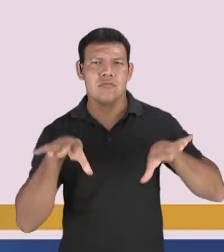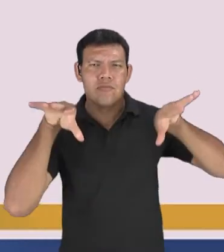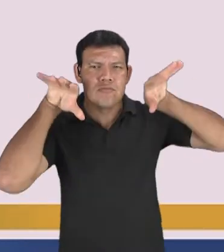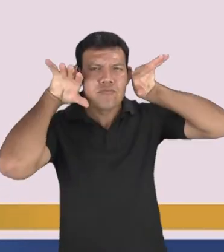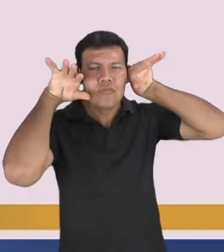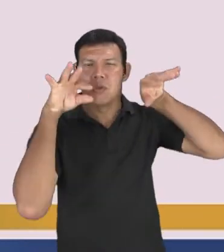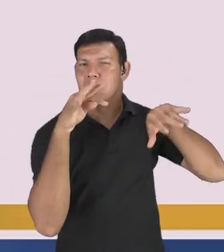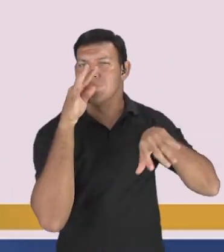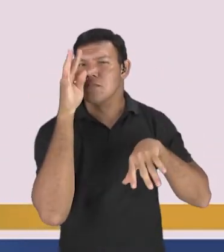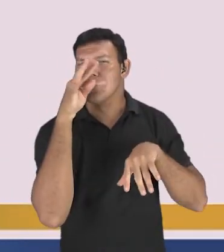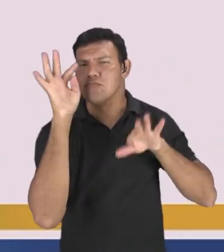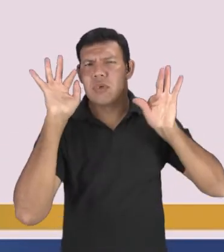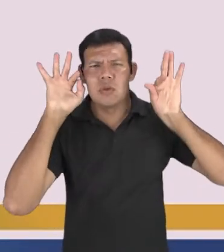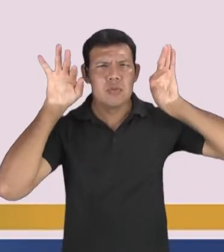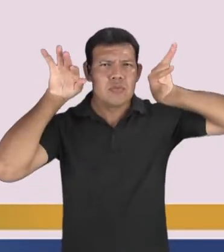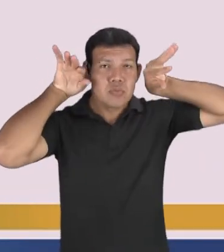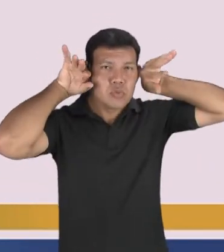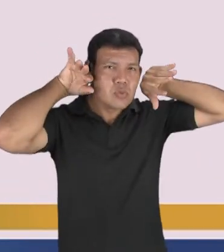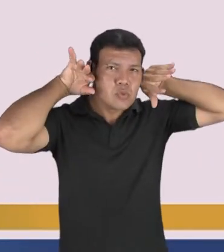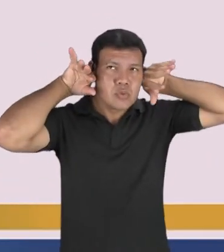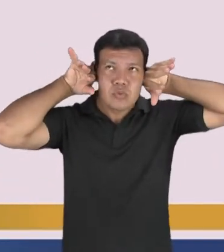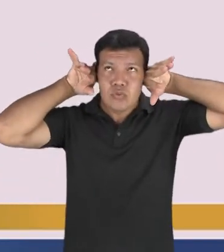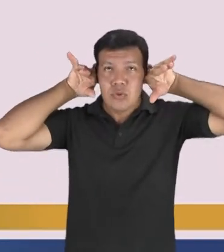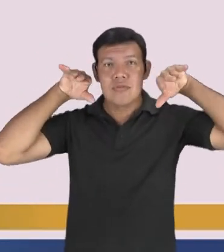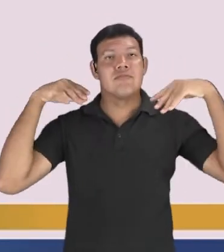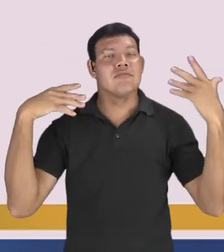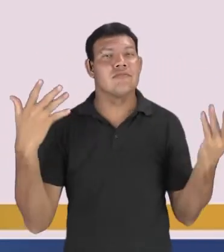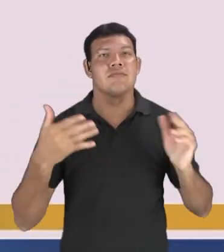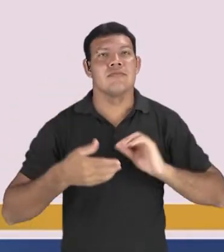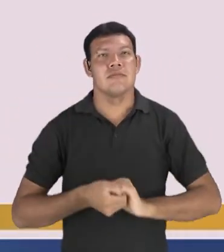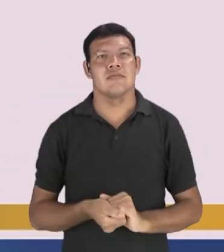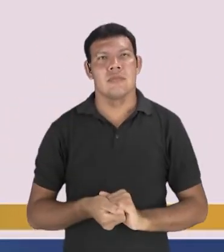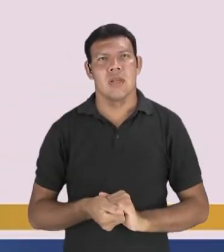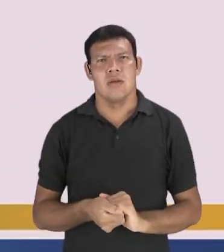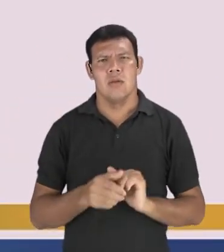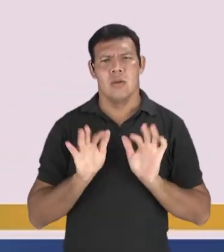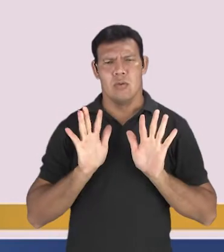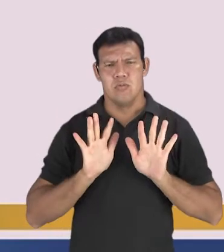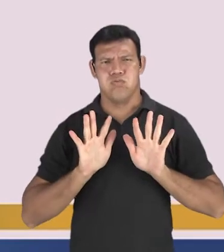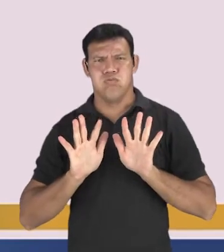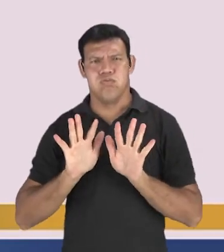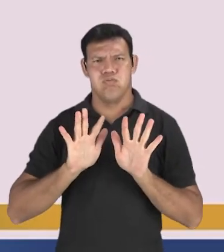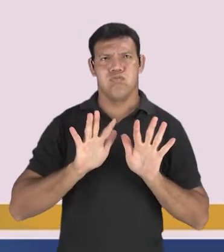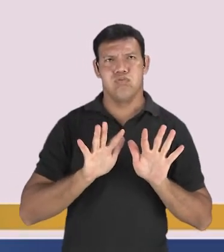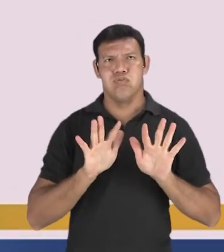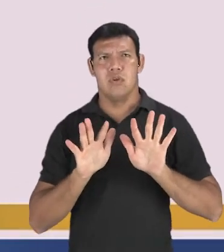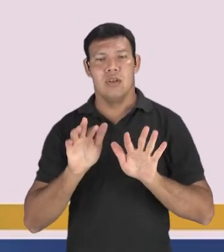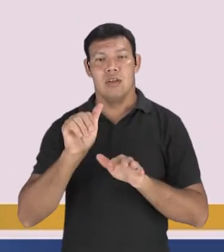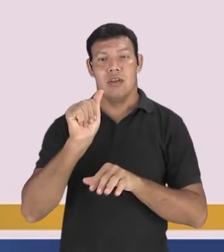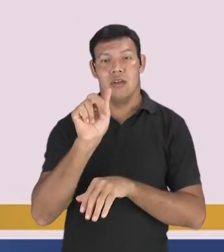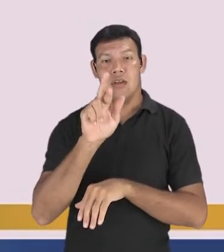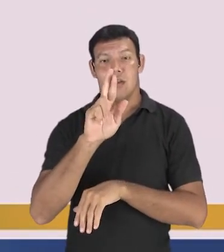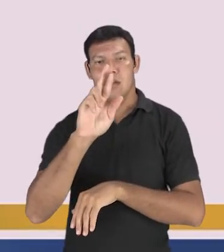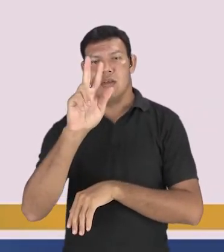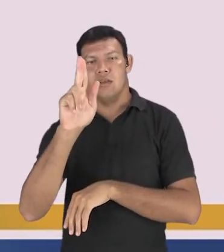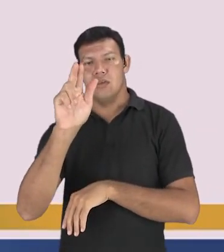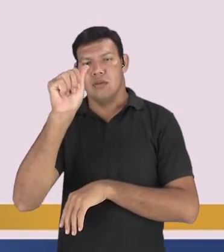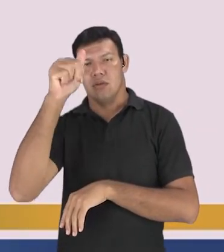na música, né? Esses povos vão influenciar na música, na literatura, culinária, como eu falei, os